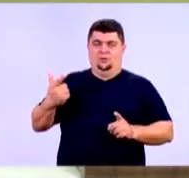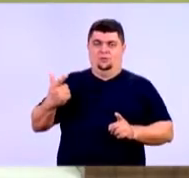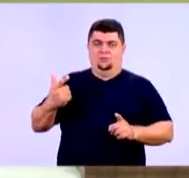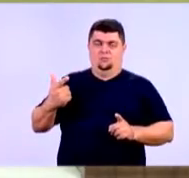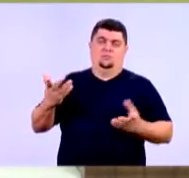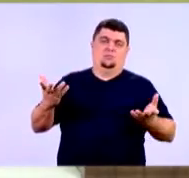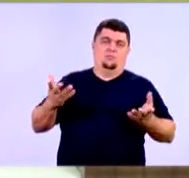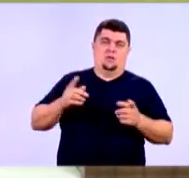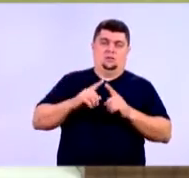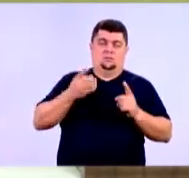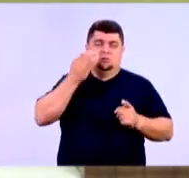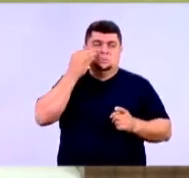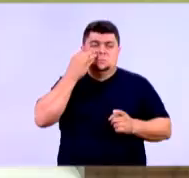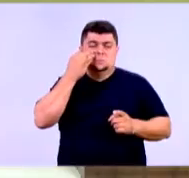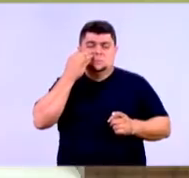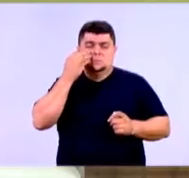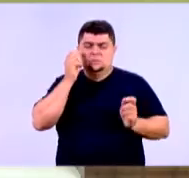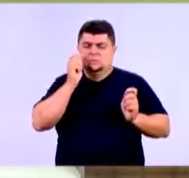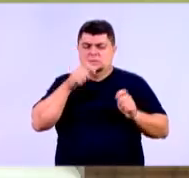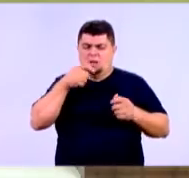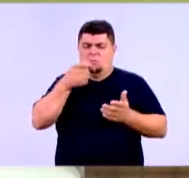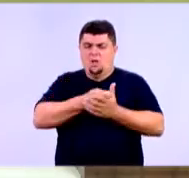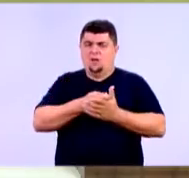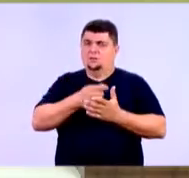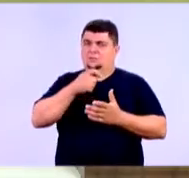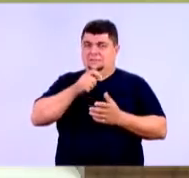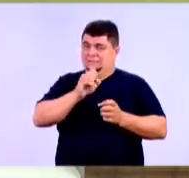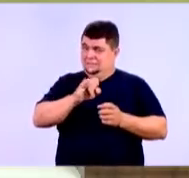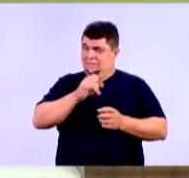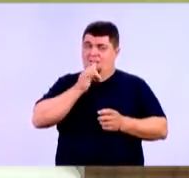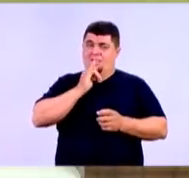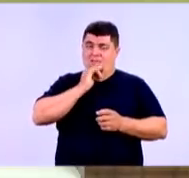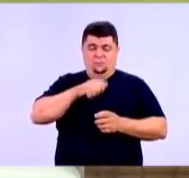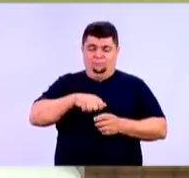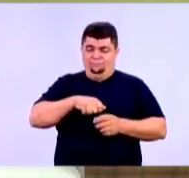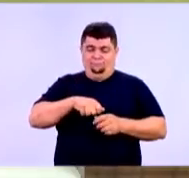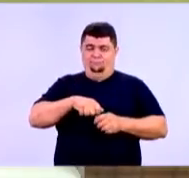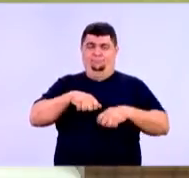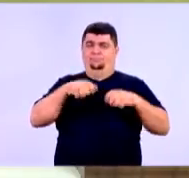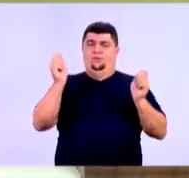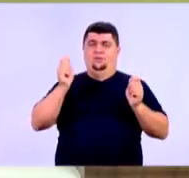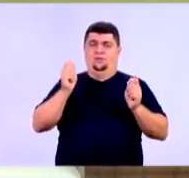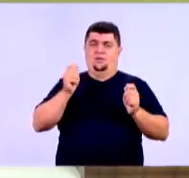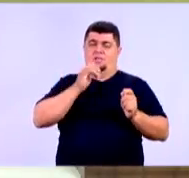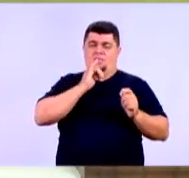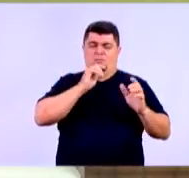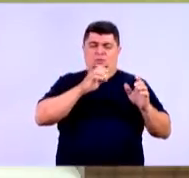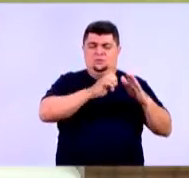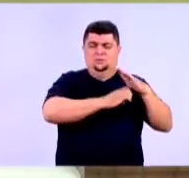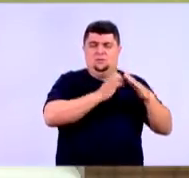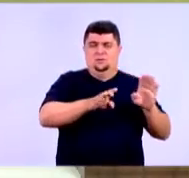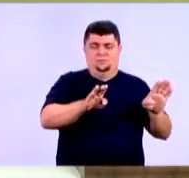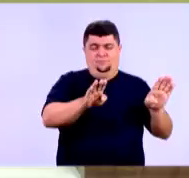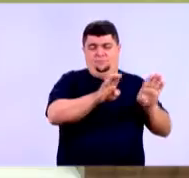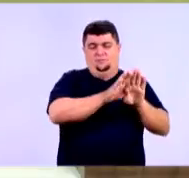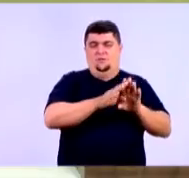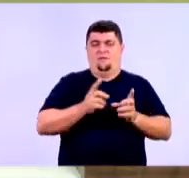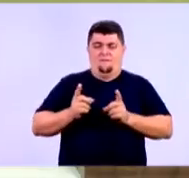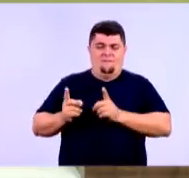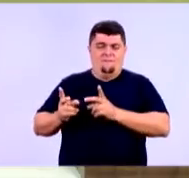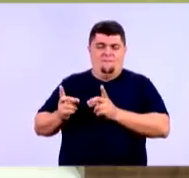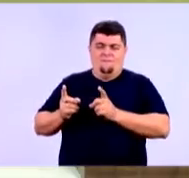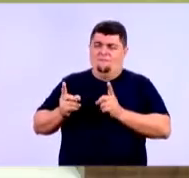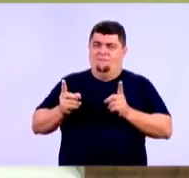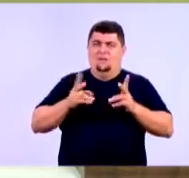mas isso é uma análise contábil que é realizada. Caso a empresa, vamos dizer que ela venha encerrar suas atividades, ela mesmo assim vendendo os seus